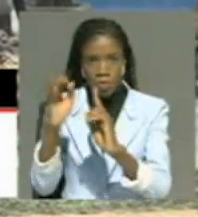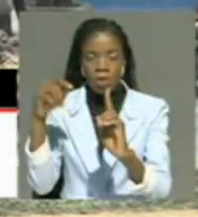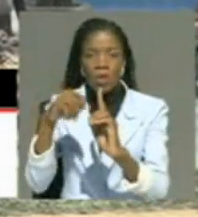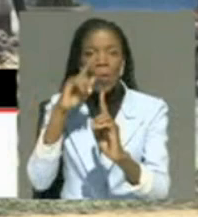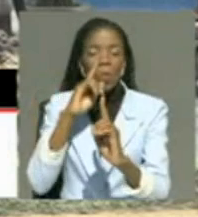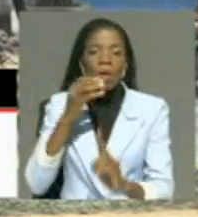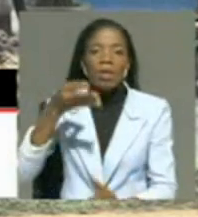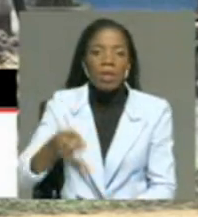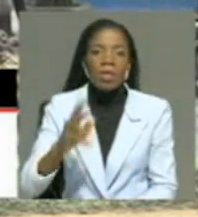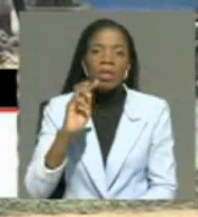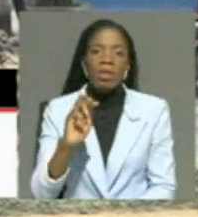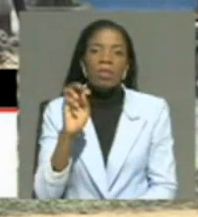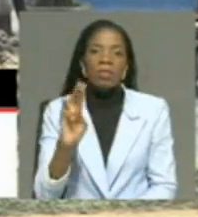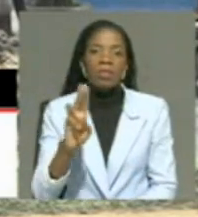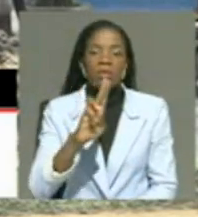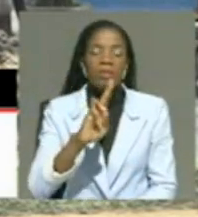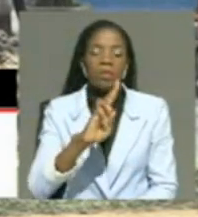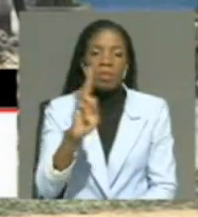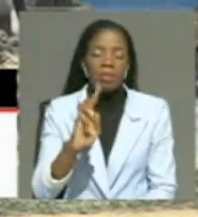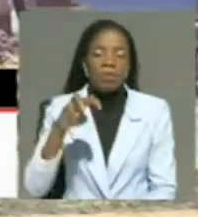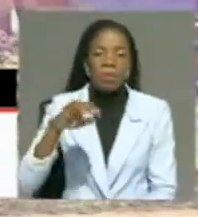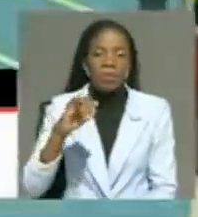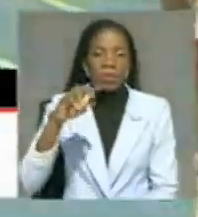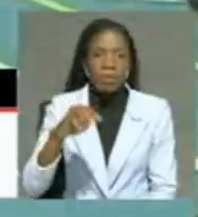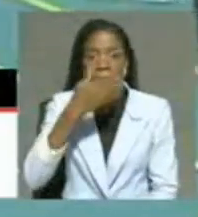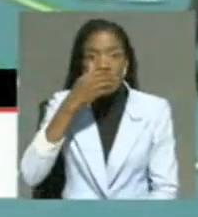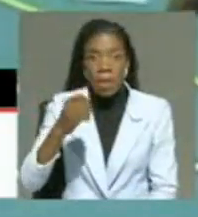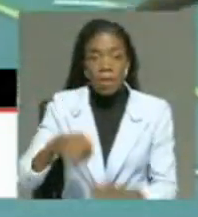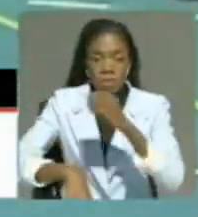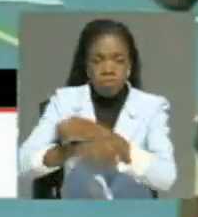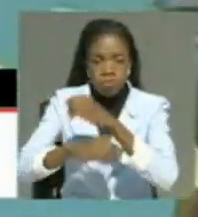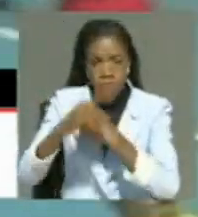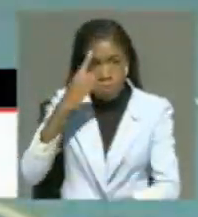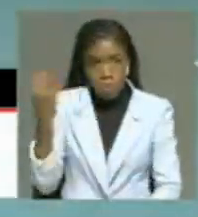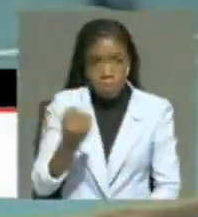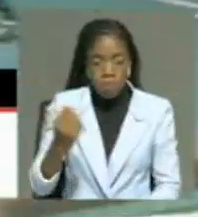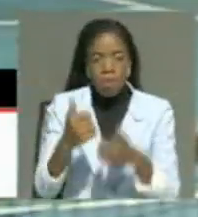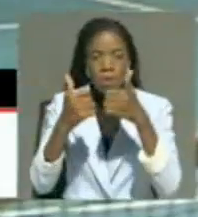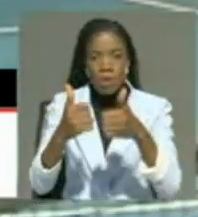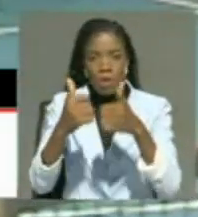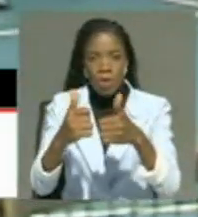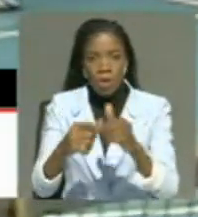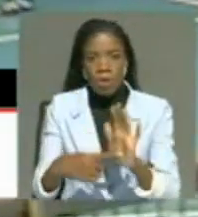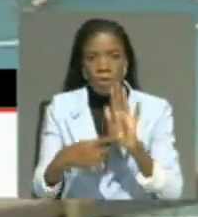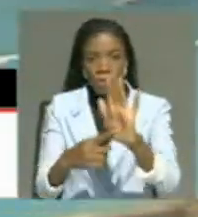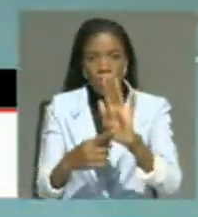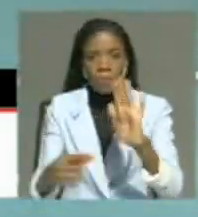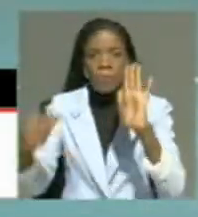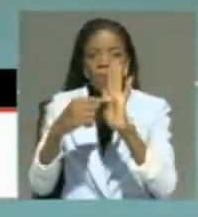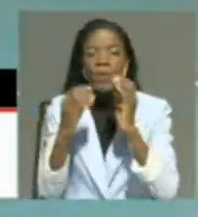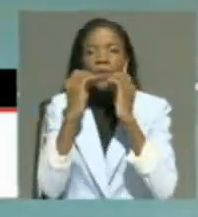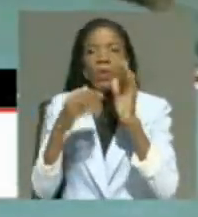Barbosa como a melhor jogadora de todos os tempos africana. Filiadas na mesma cor partidária, quis o destino da